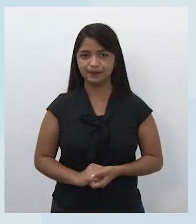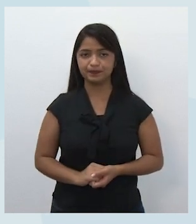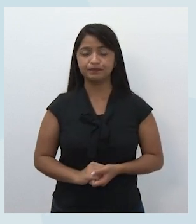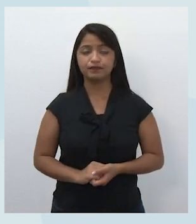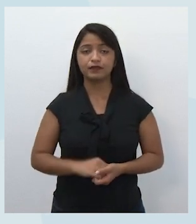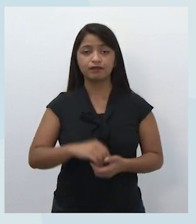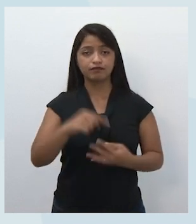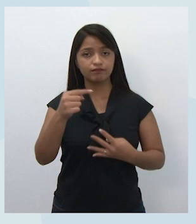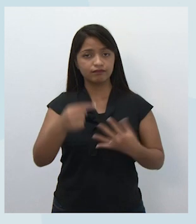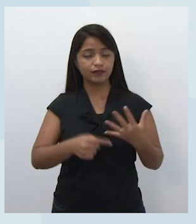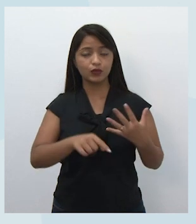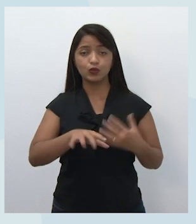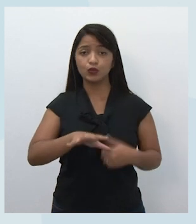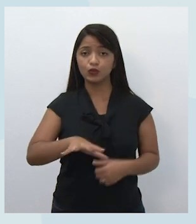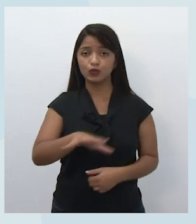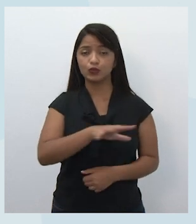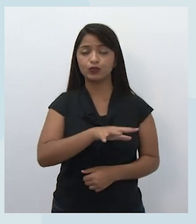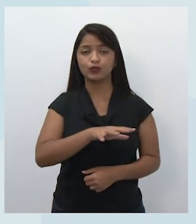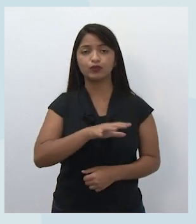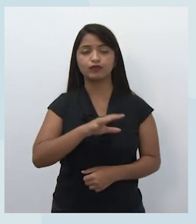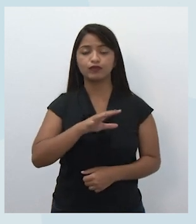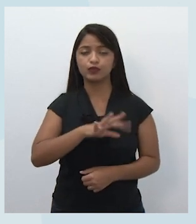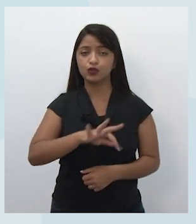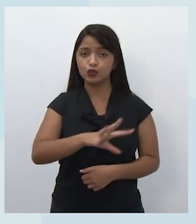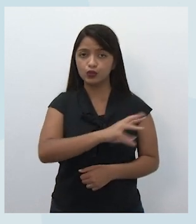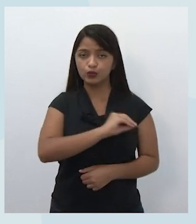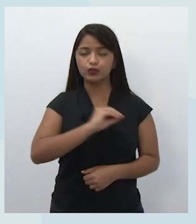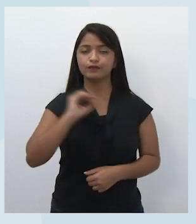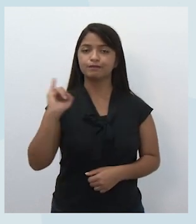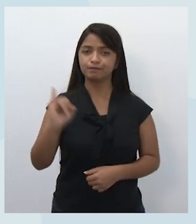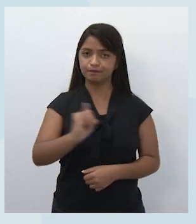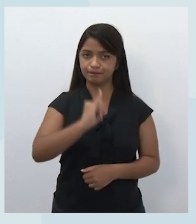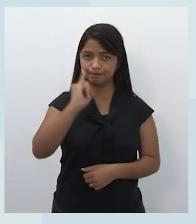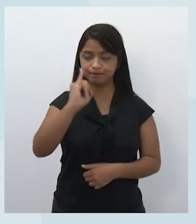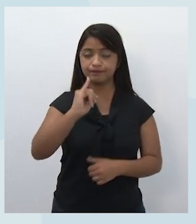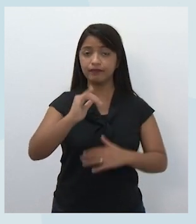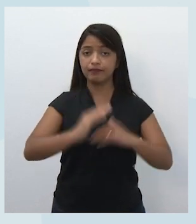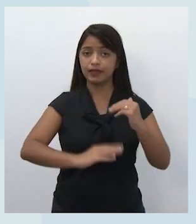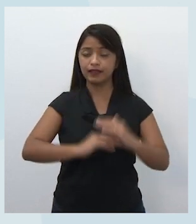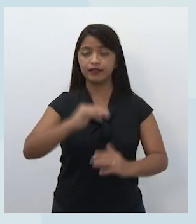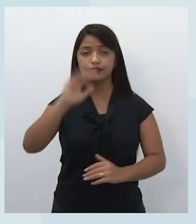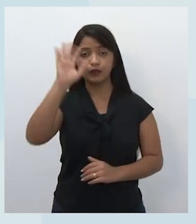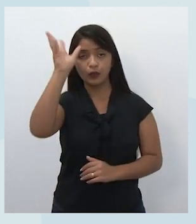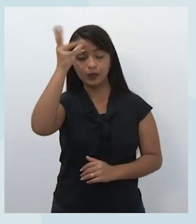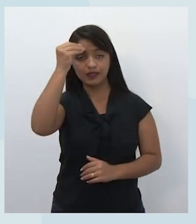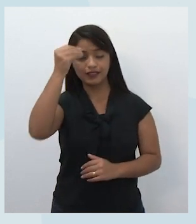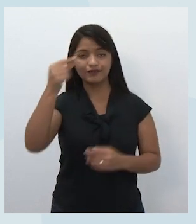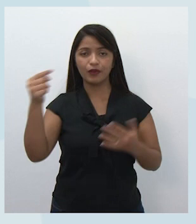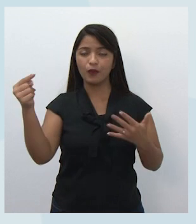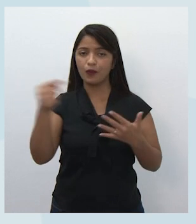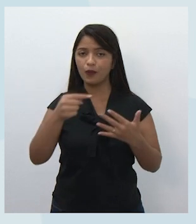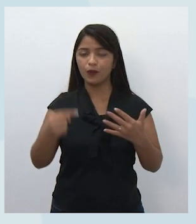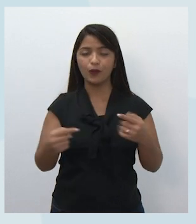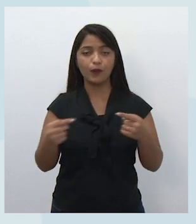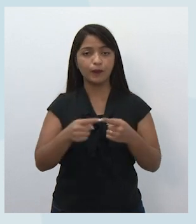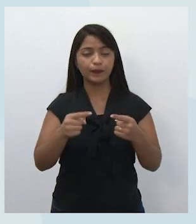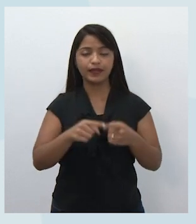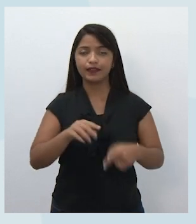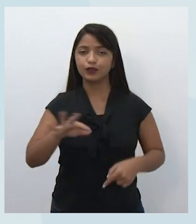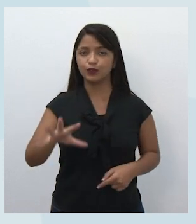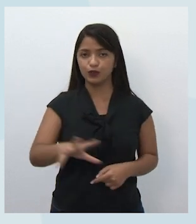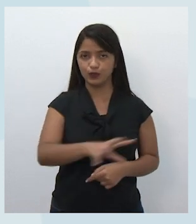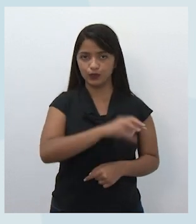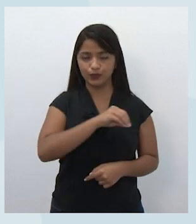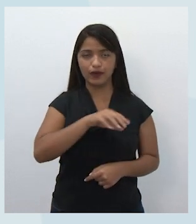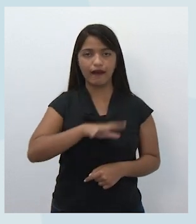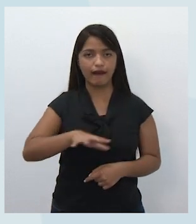são fundamentais, e depois vocês verão que as habilidades, as competências, elas sempre se remetem a praticamente todos os campos de atuação, né? Algumas